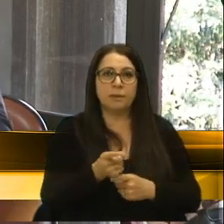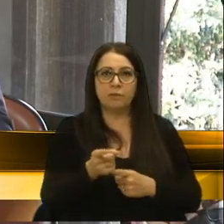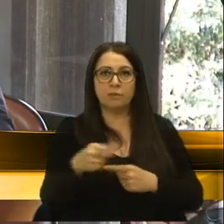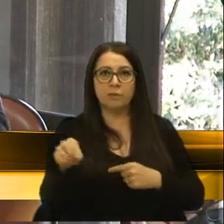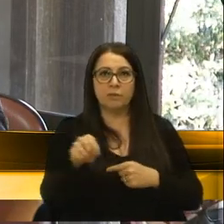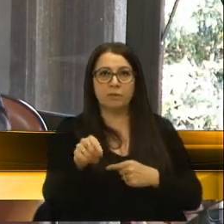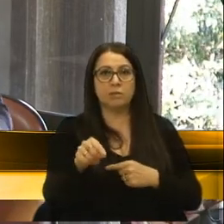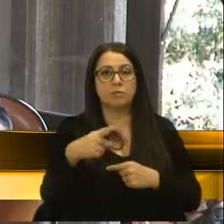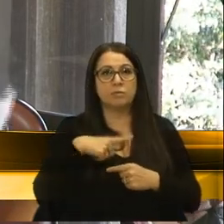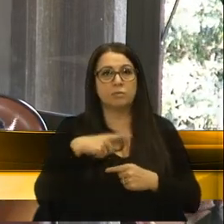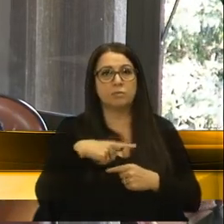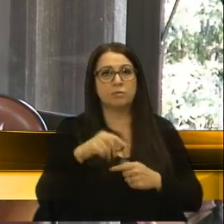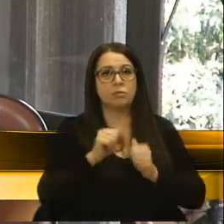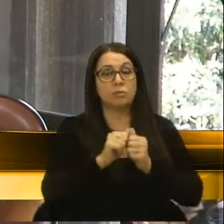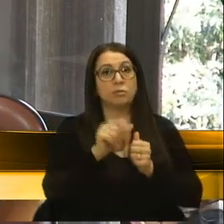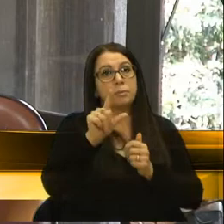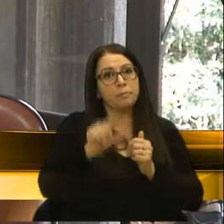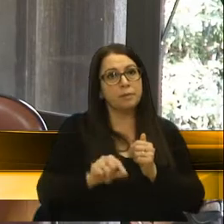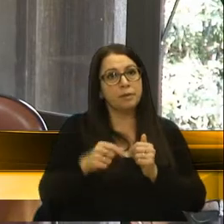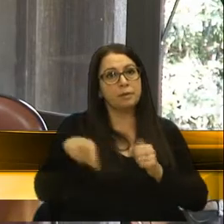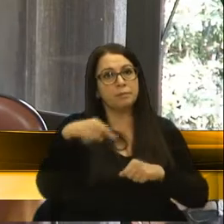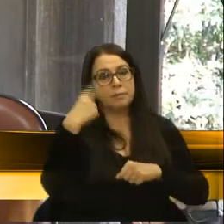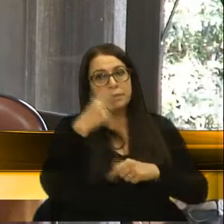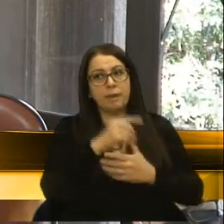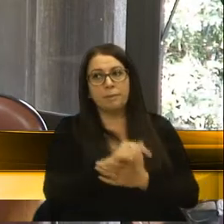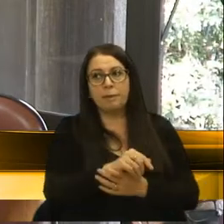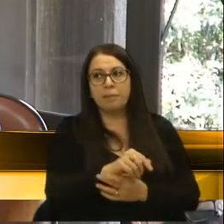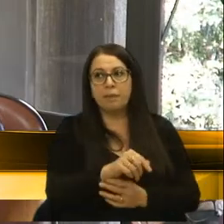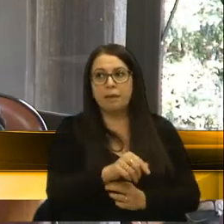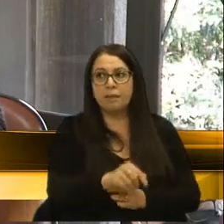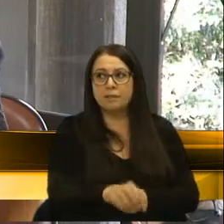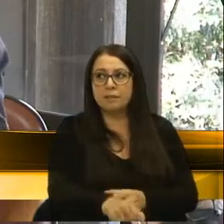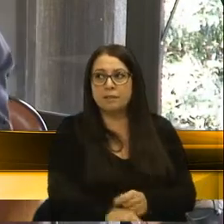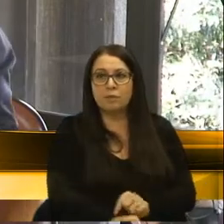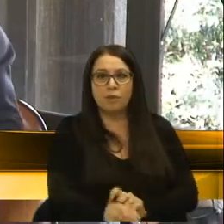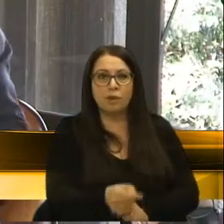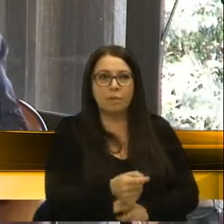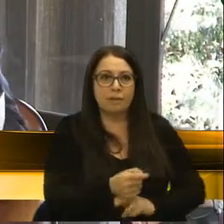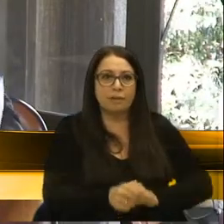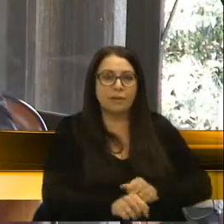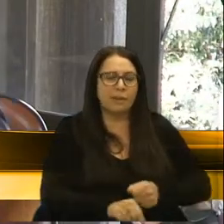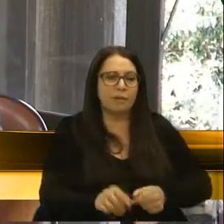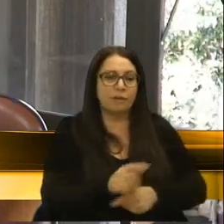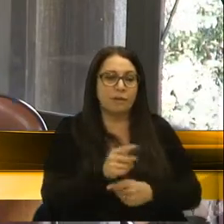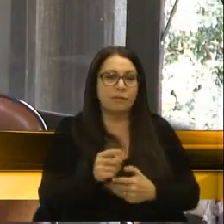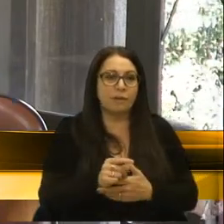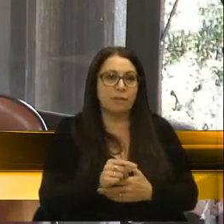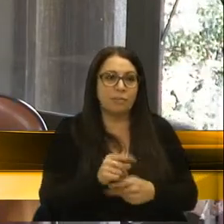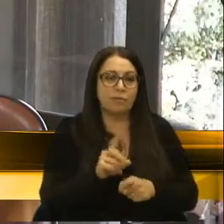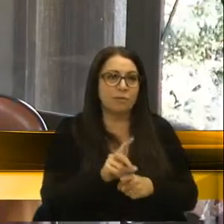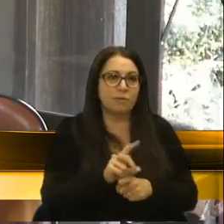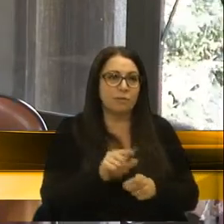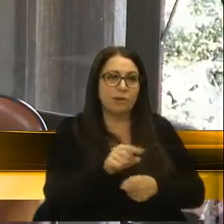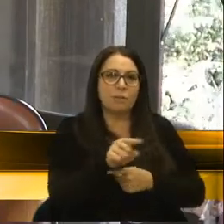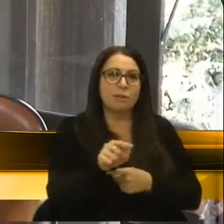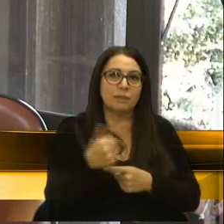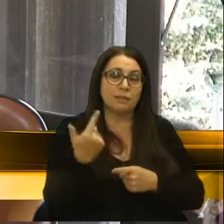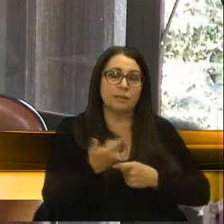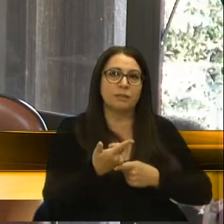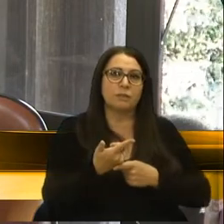saúde custarão menos ao erário. Nós teremos uma economia de mais de R$1 milhão por